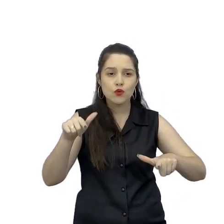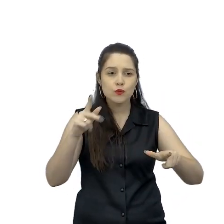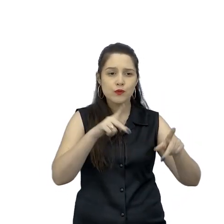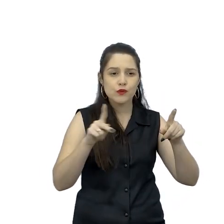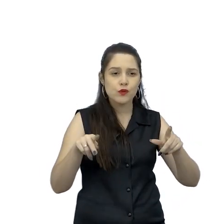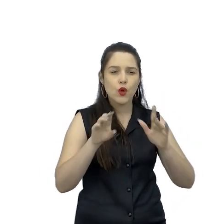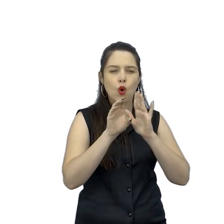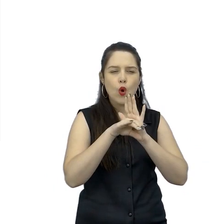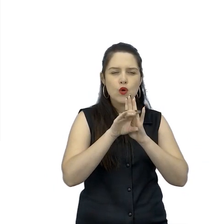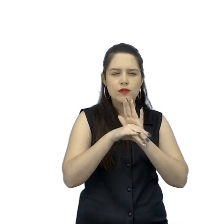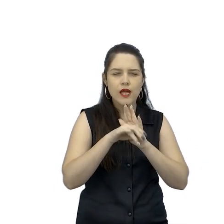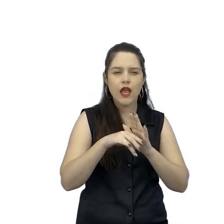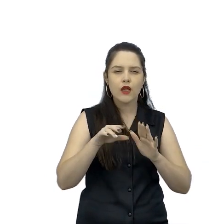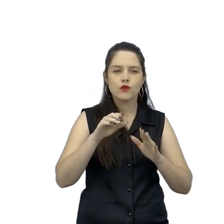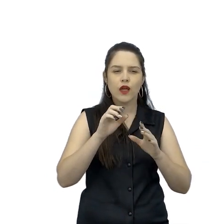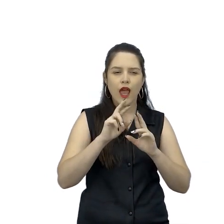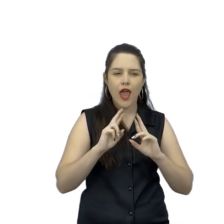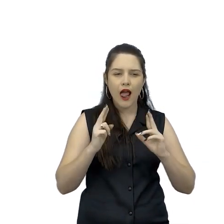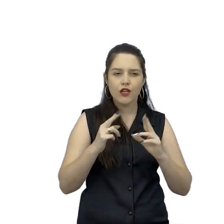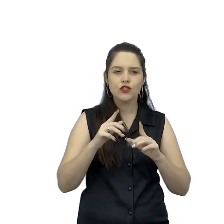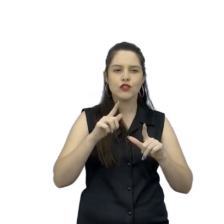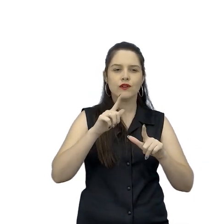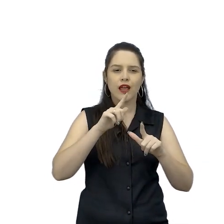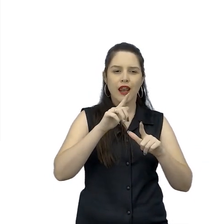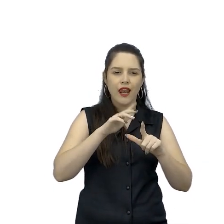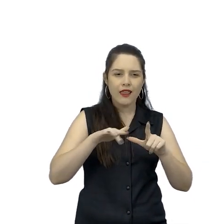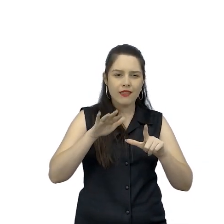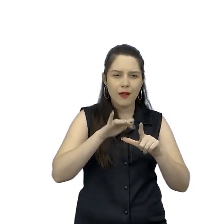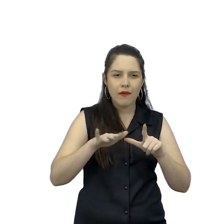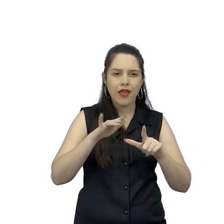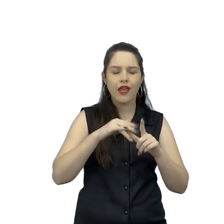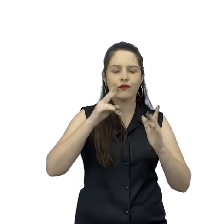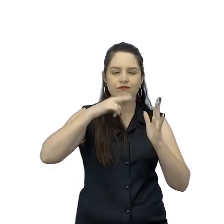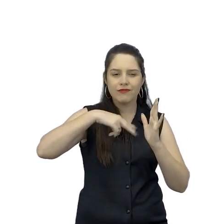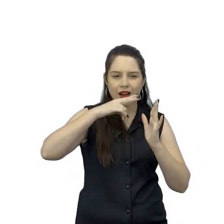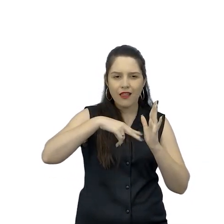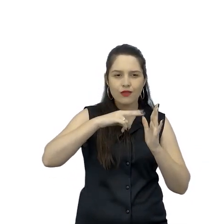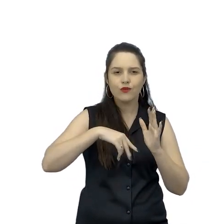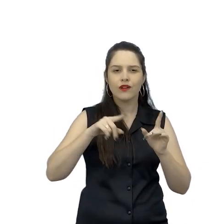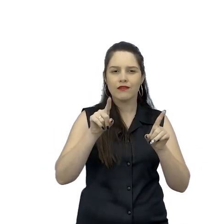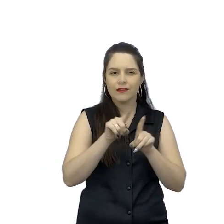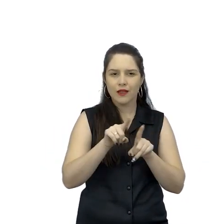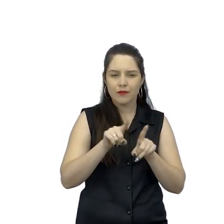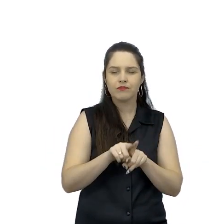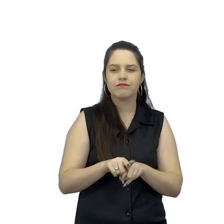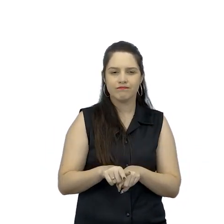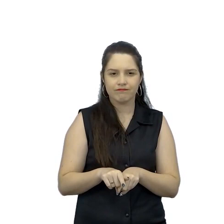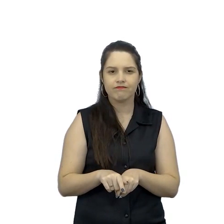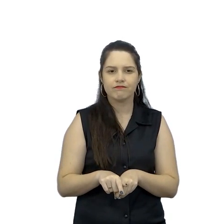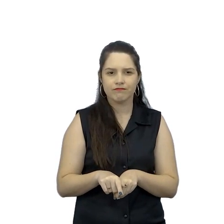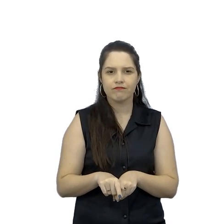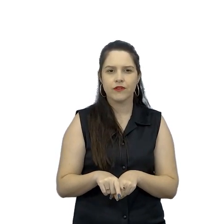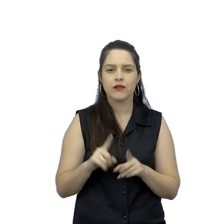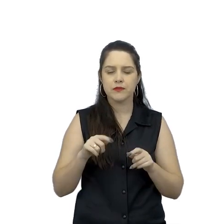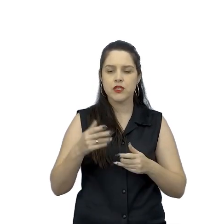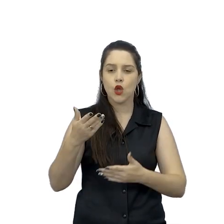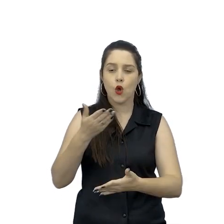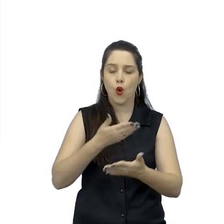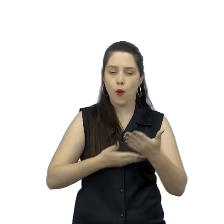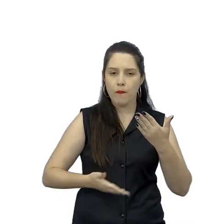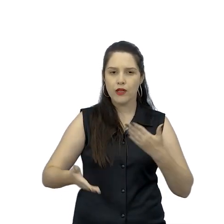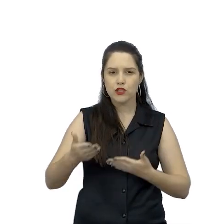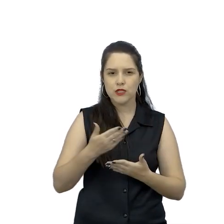os conceitos relativos a letramento e leitura. É sempre importante, a gente não pode se fechar numa caixinha, temos que compartilhar